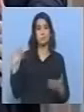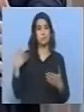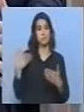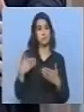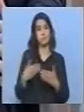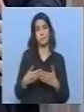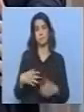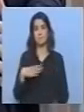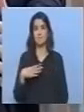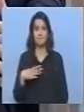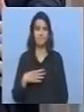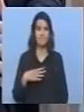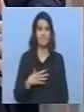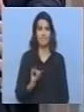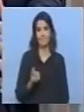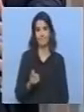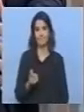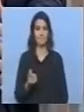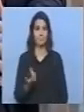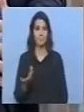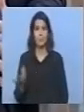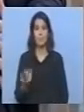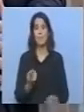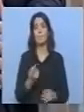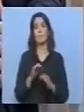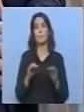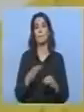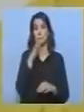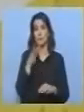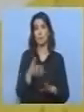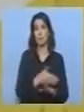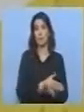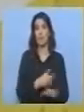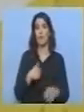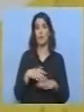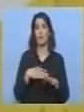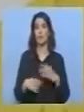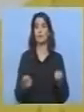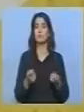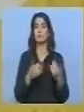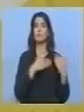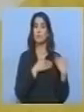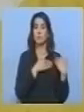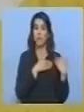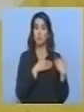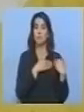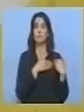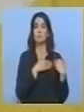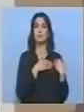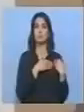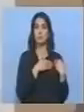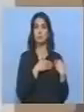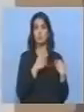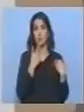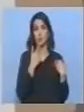de constrangimento do ponto de vista financeiro. Eu, como disse há pouco, faço gestão com responsabilidades